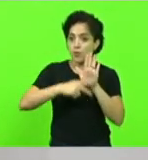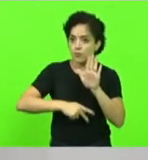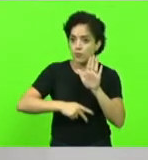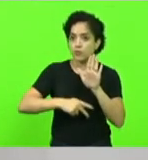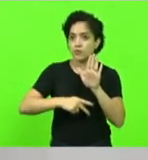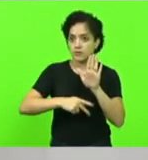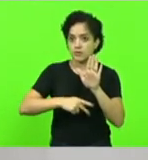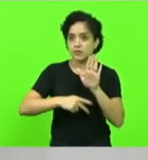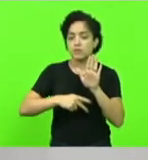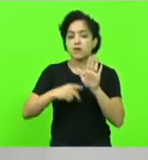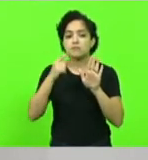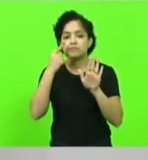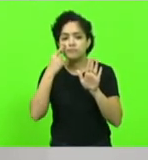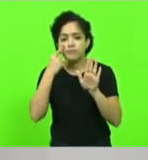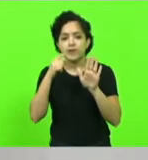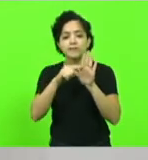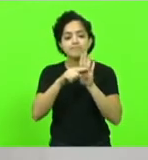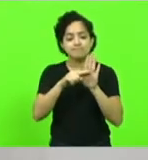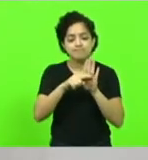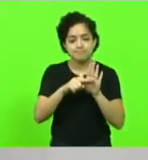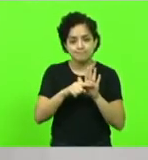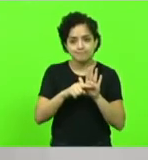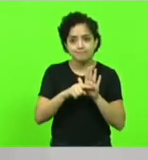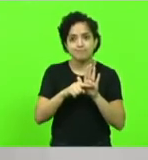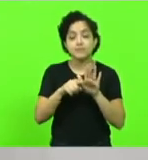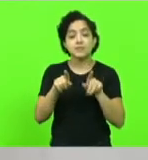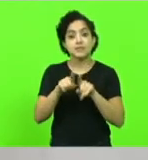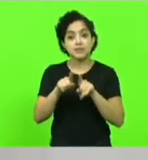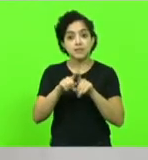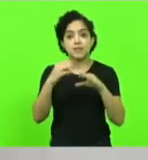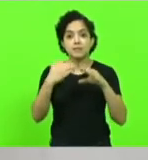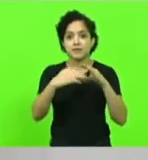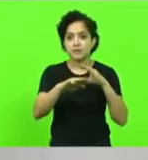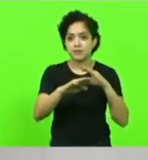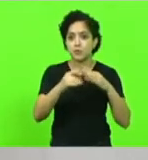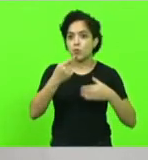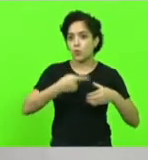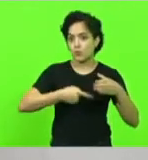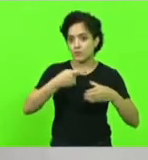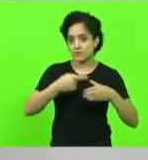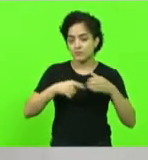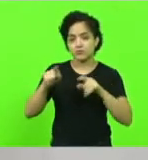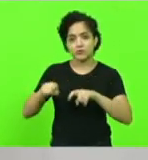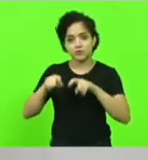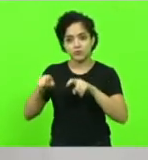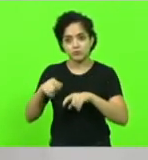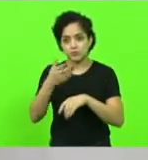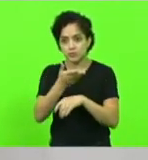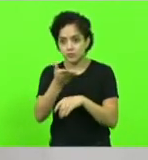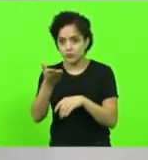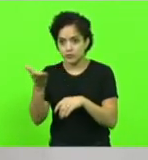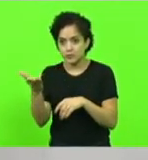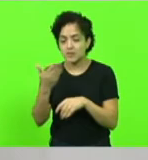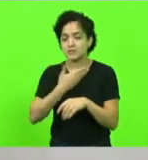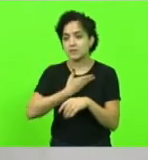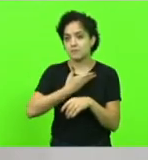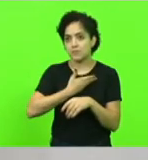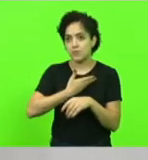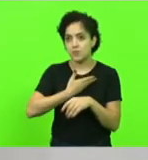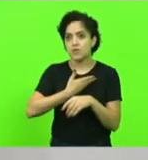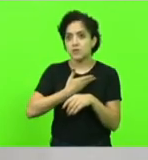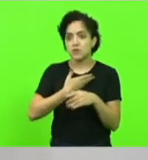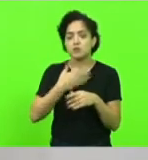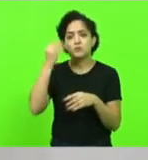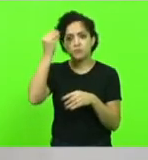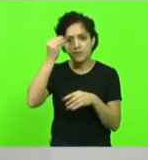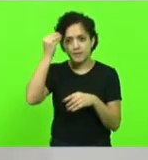ser investigado e nós vamos encaminhar também para a Comissão de Agricultura, para que os colegas aqui, que têm até muito mais larga